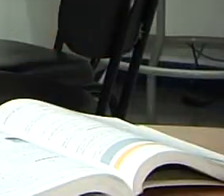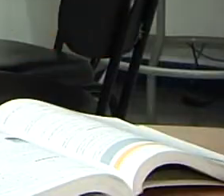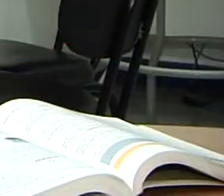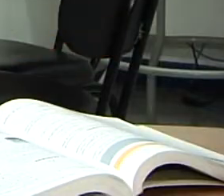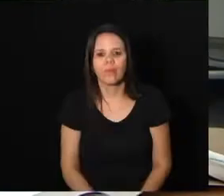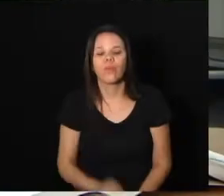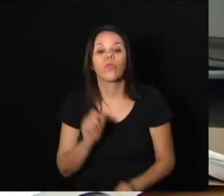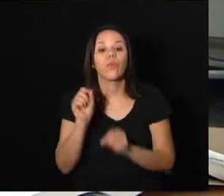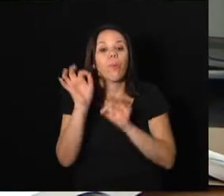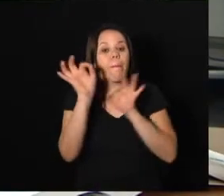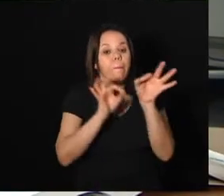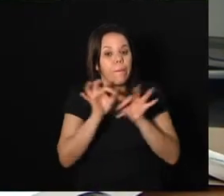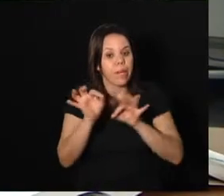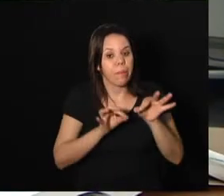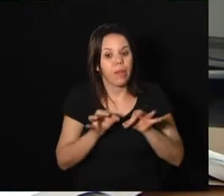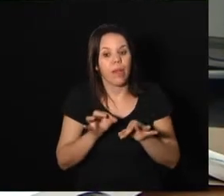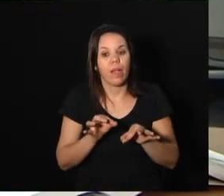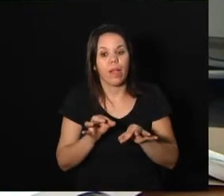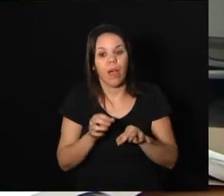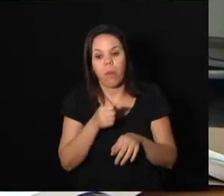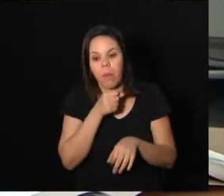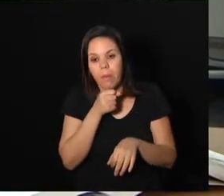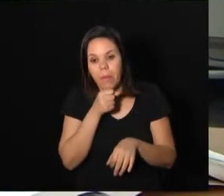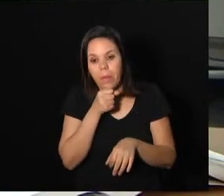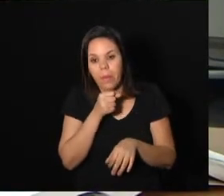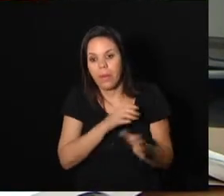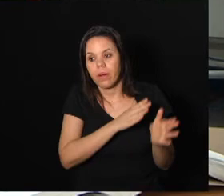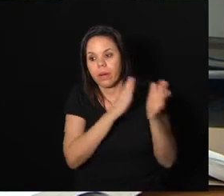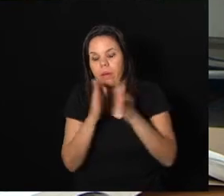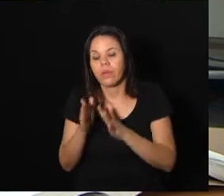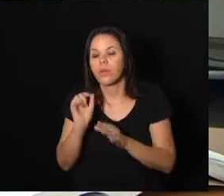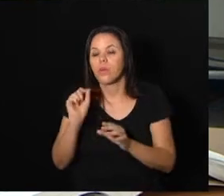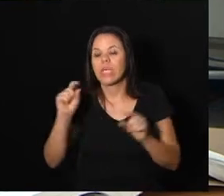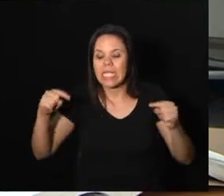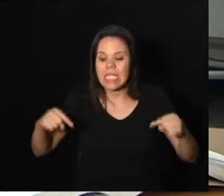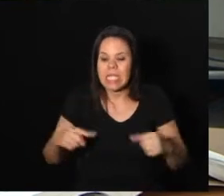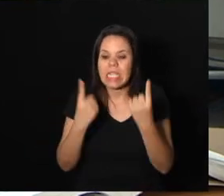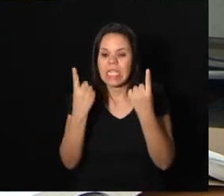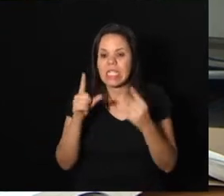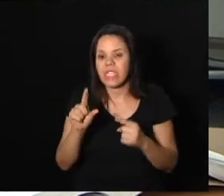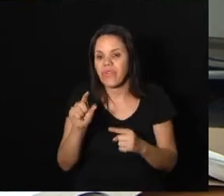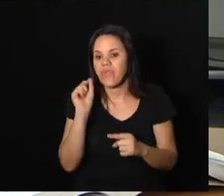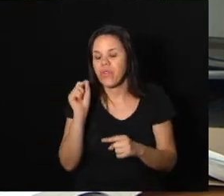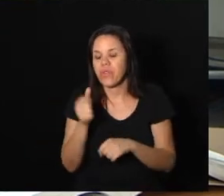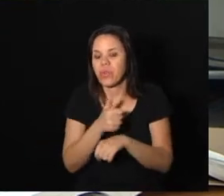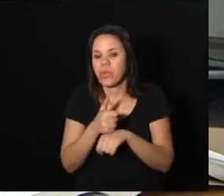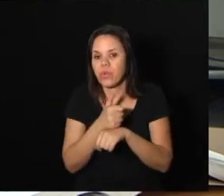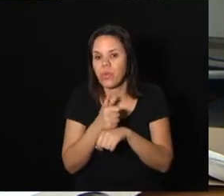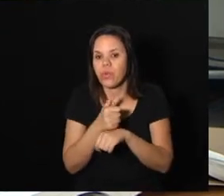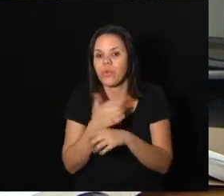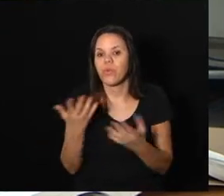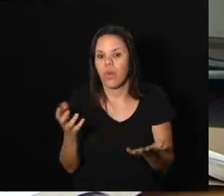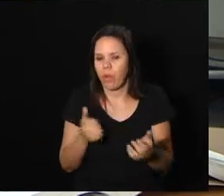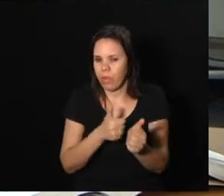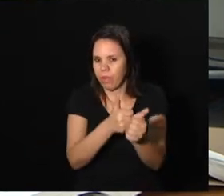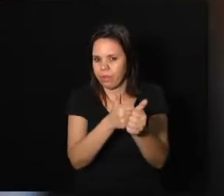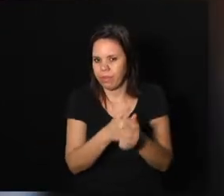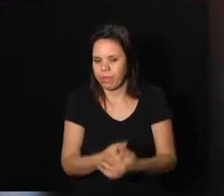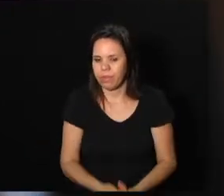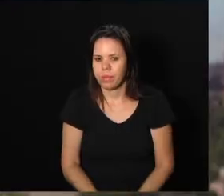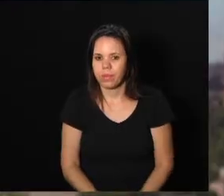Preparei uma reportagem bem bacana sobre isso, dos desafios dos alunos aí que querem seguir uma carreira. Vamos